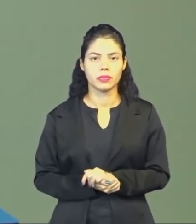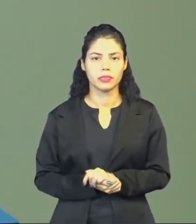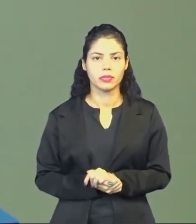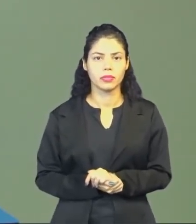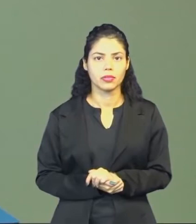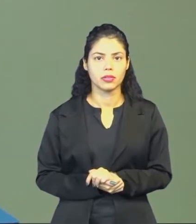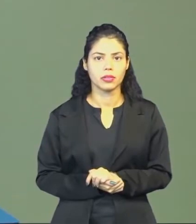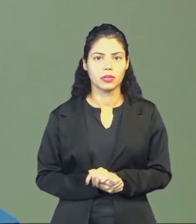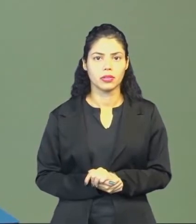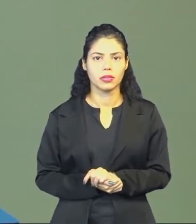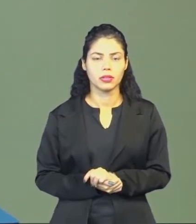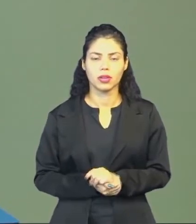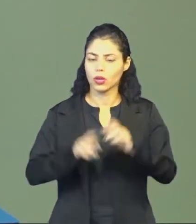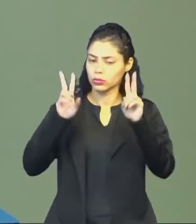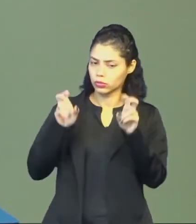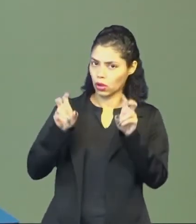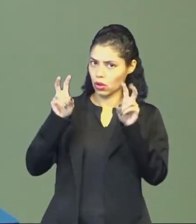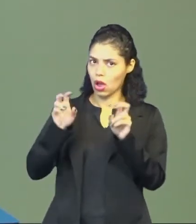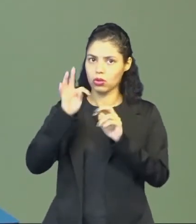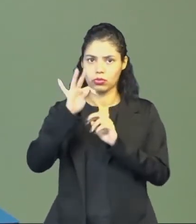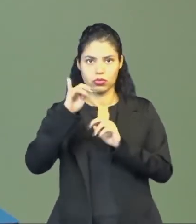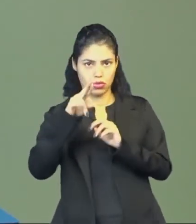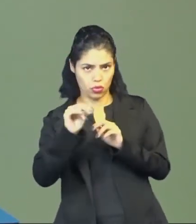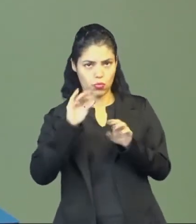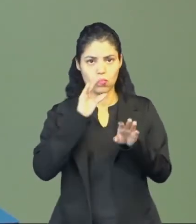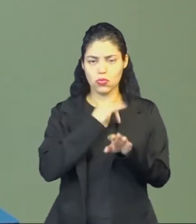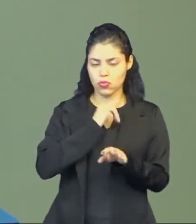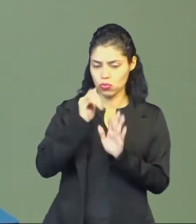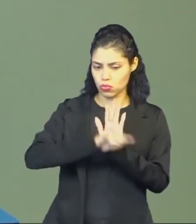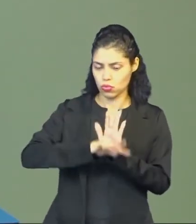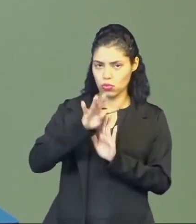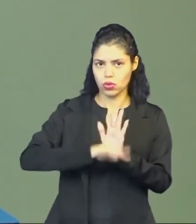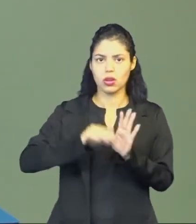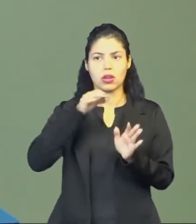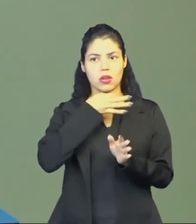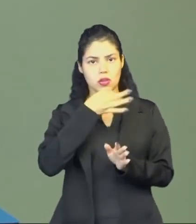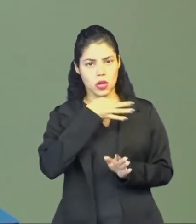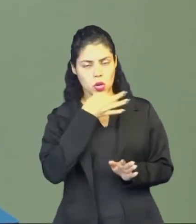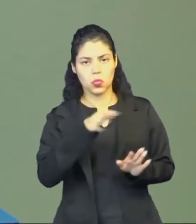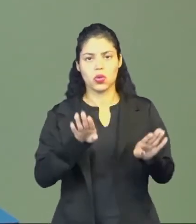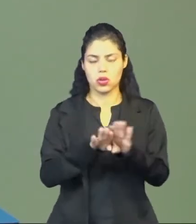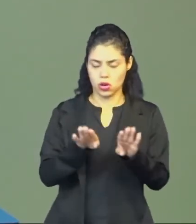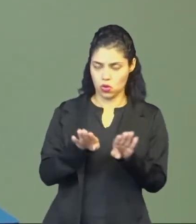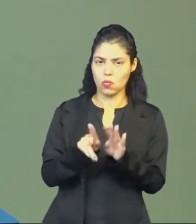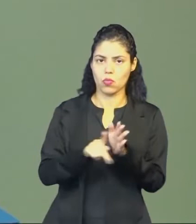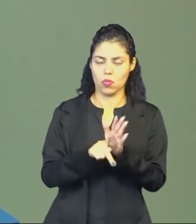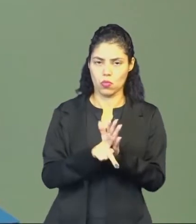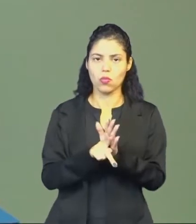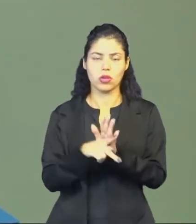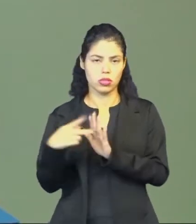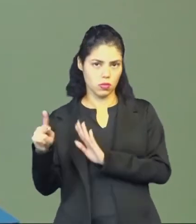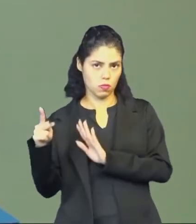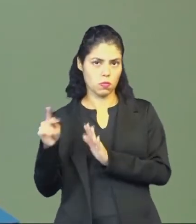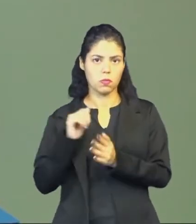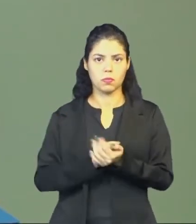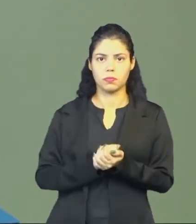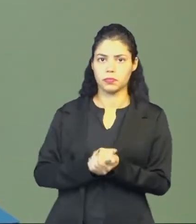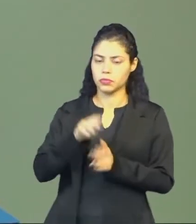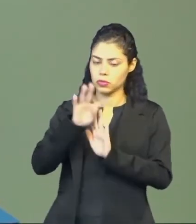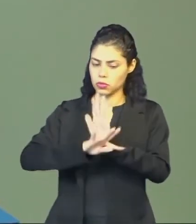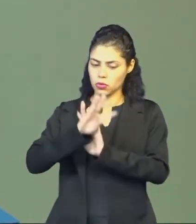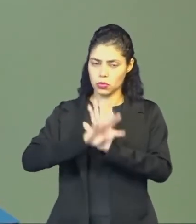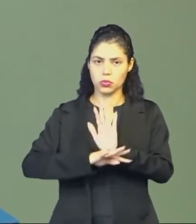estou só falando sobre o tipo de texto. Então, ele está argumentando, expondo uma tese, uma opinião aí. Tá? Então, a gente viu um